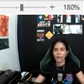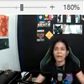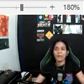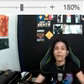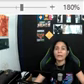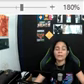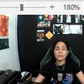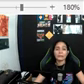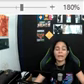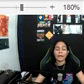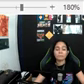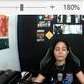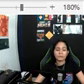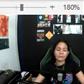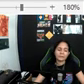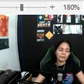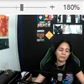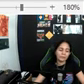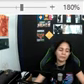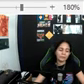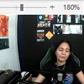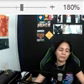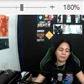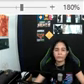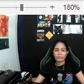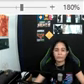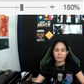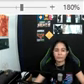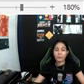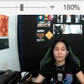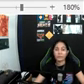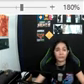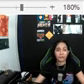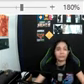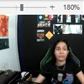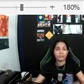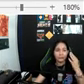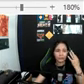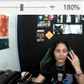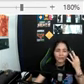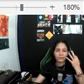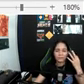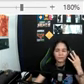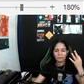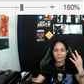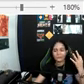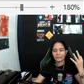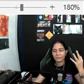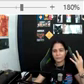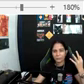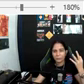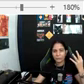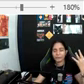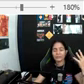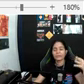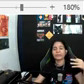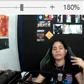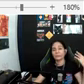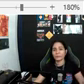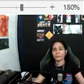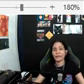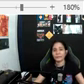Tá? Ah, professor, mas quem tem mais dinheiro pode comer mais de 3 vezes. Sim, mas as 3 principais